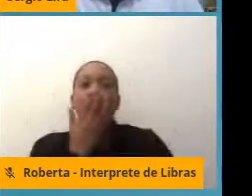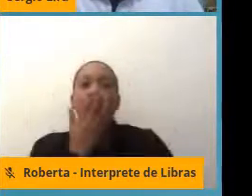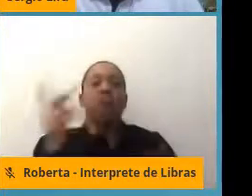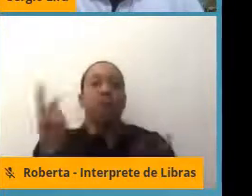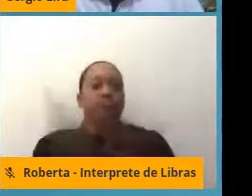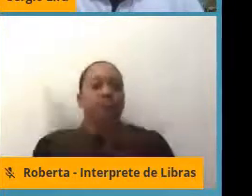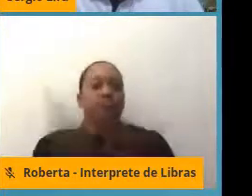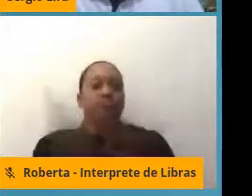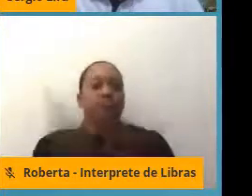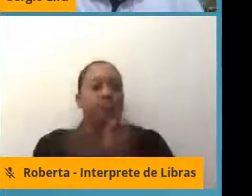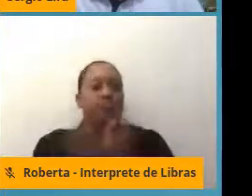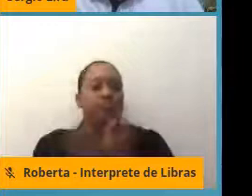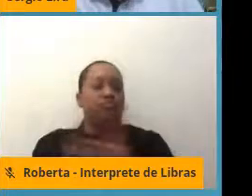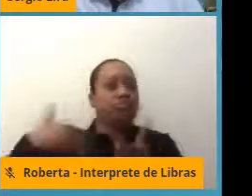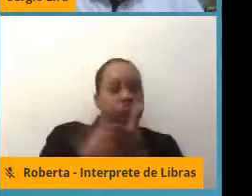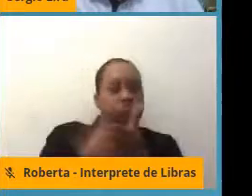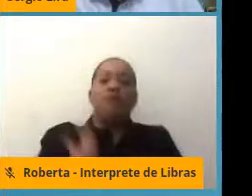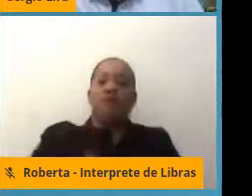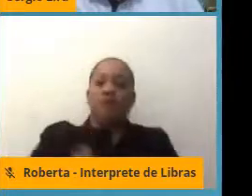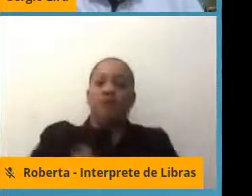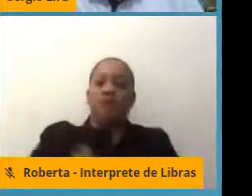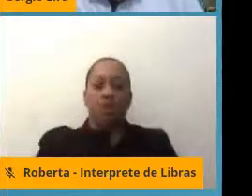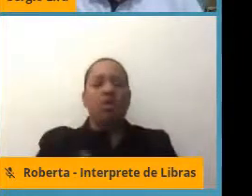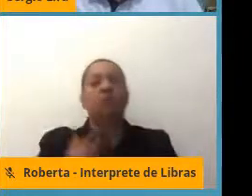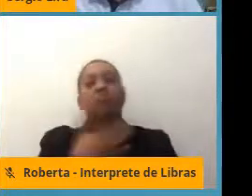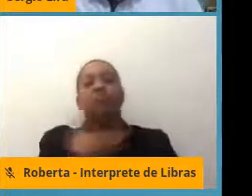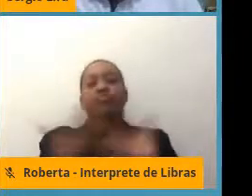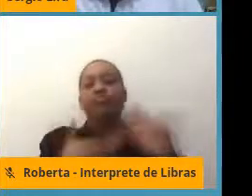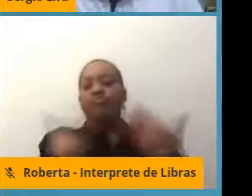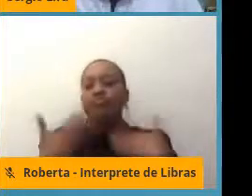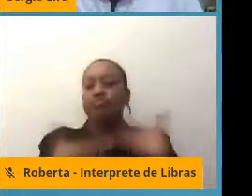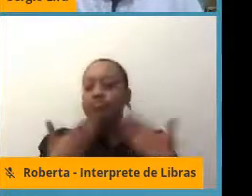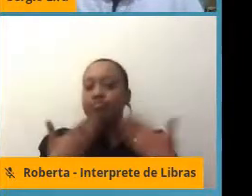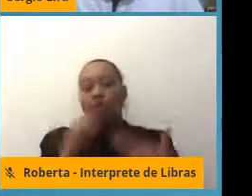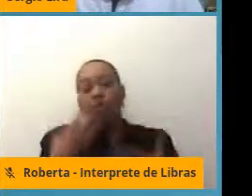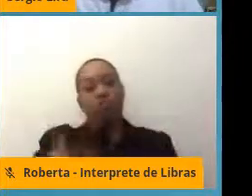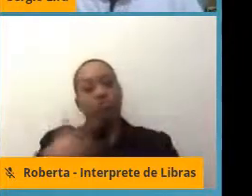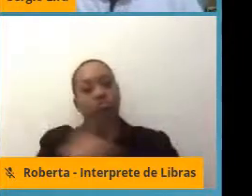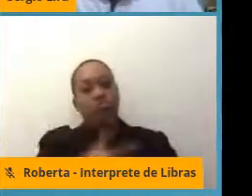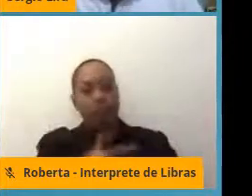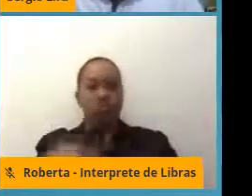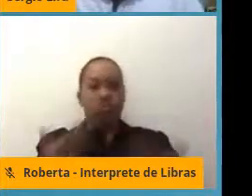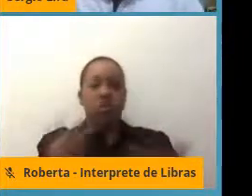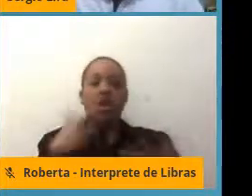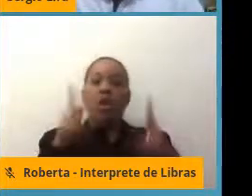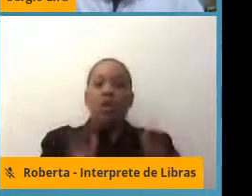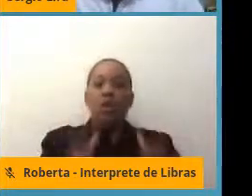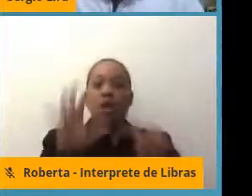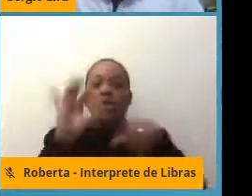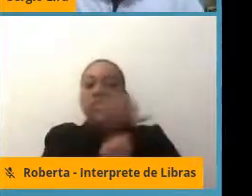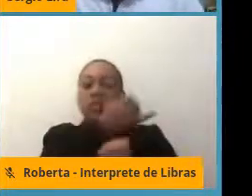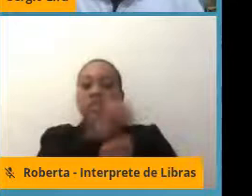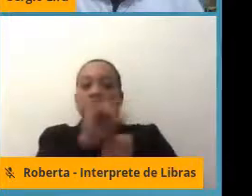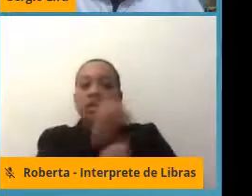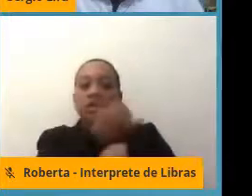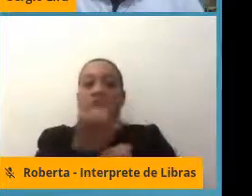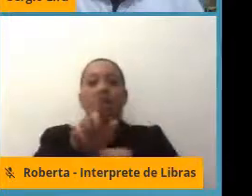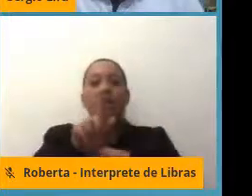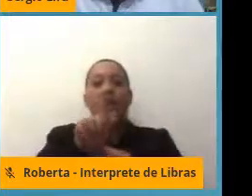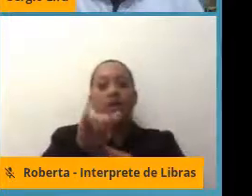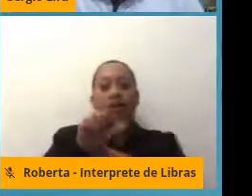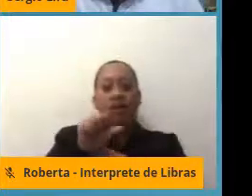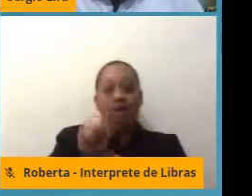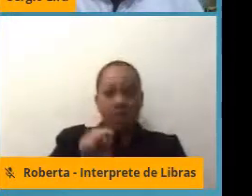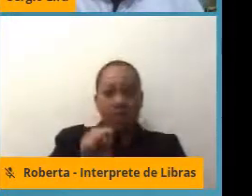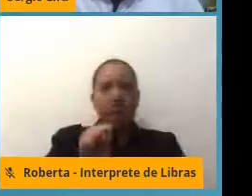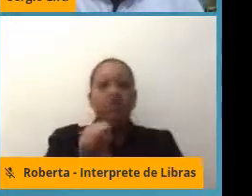parece muito com a dinâmica de um gás, e o físico, né, um matemático, está acostumado a descrever a